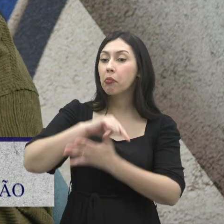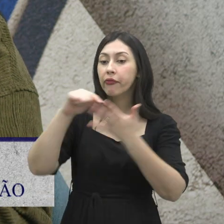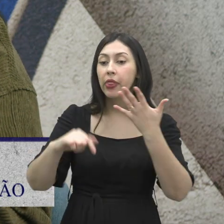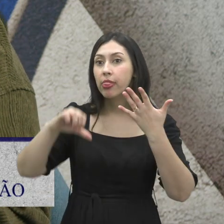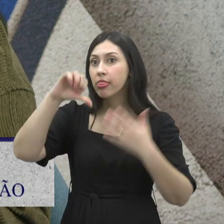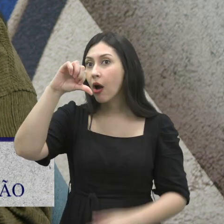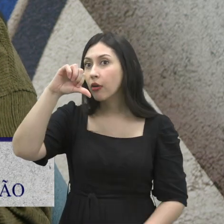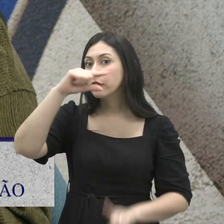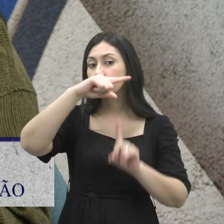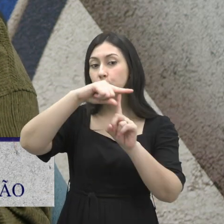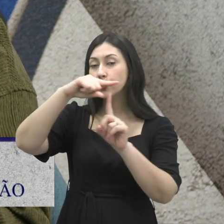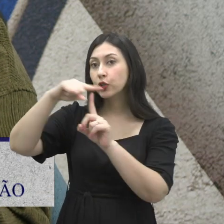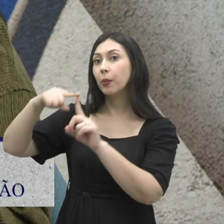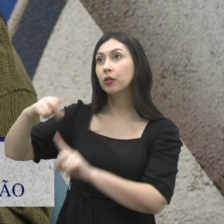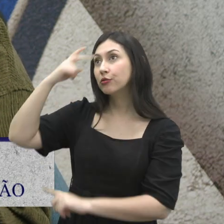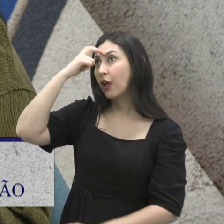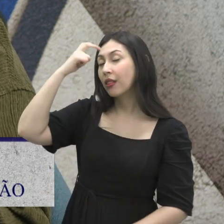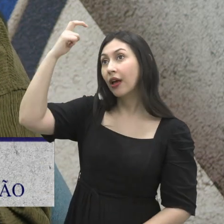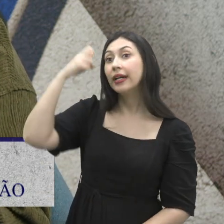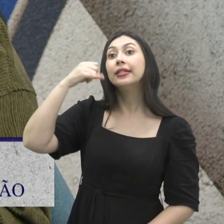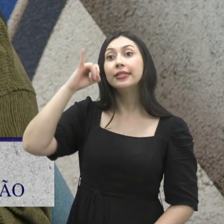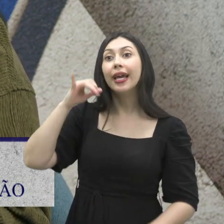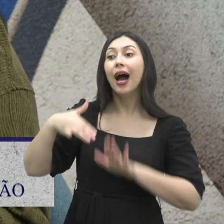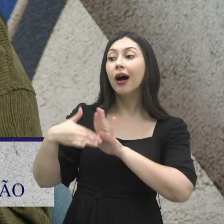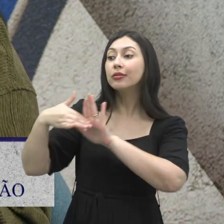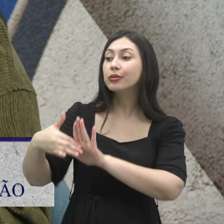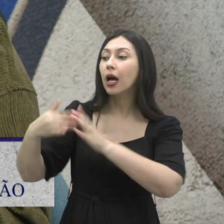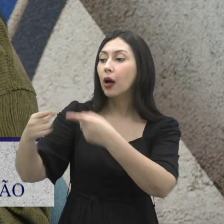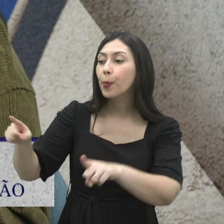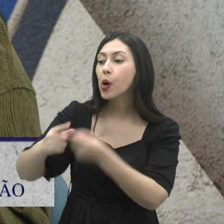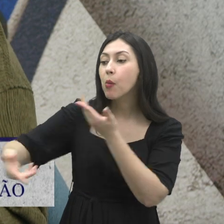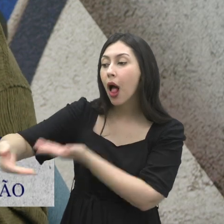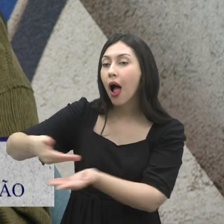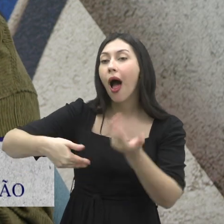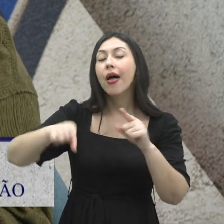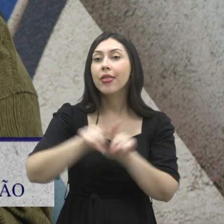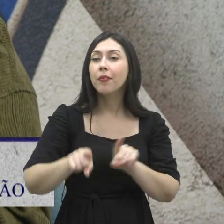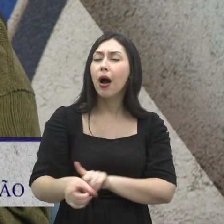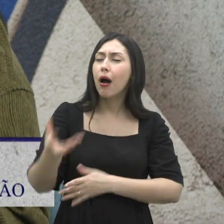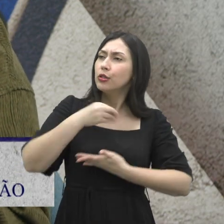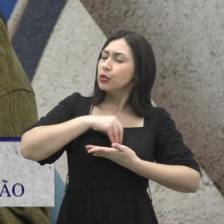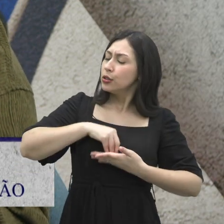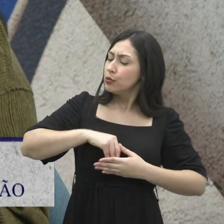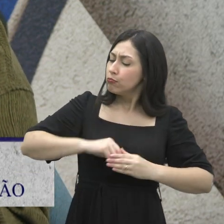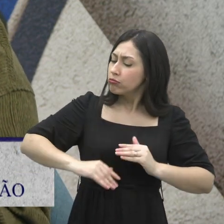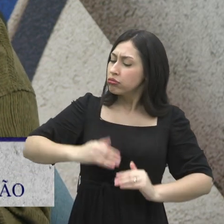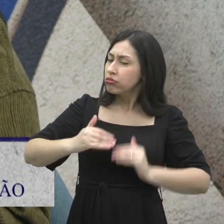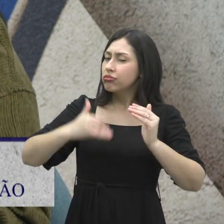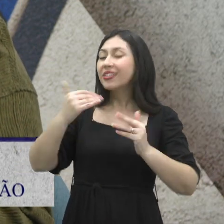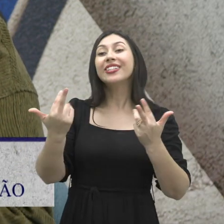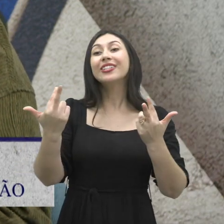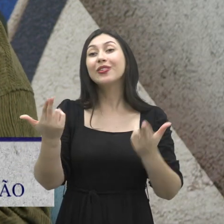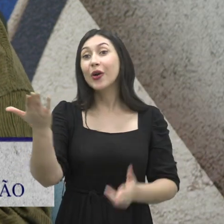você trabalha inteligência musical com eles, você está aflorando ali algo muito especial dentro deles. Assim como o Gabriel falou que ele se apaixonou